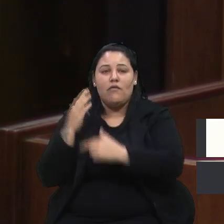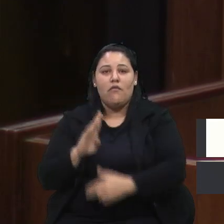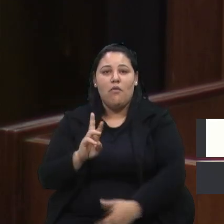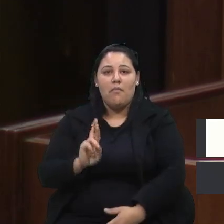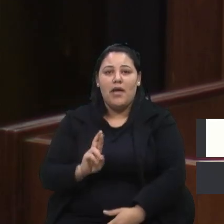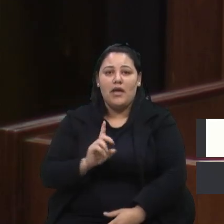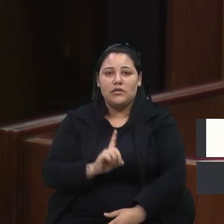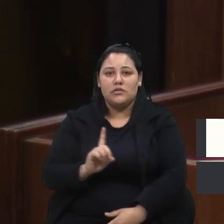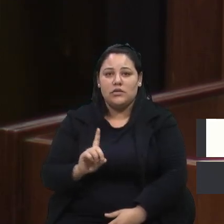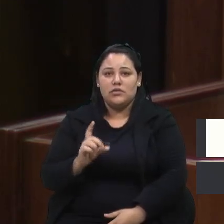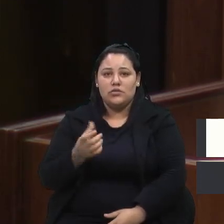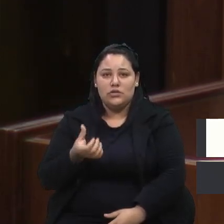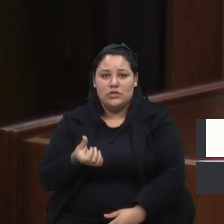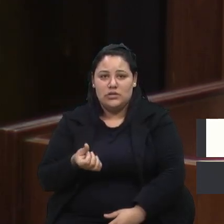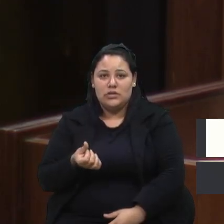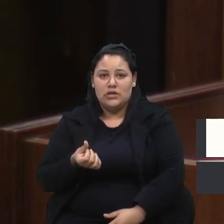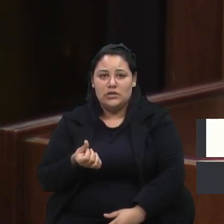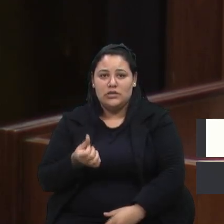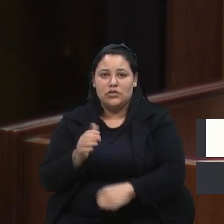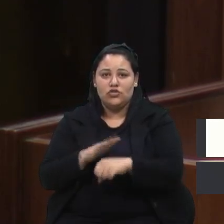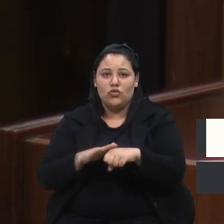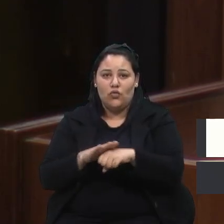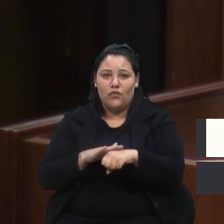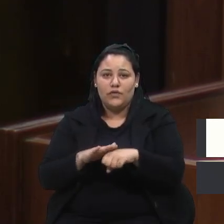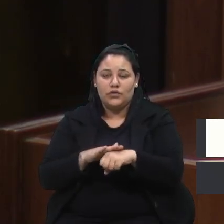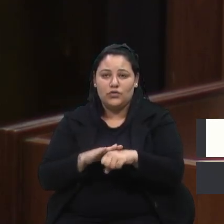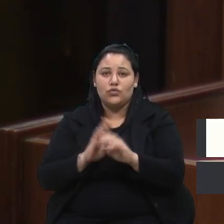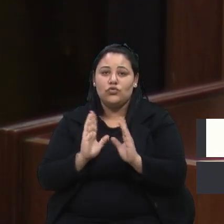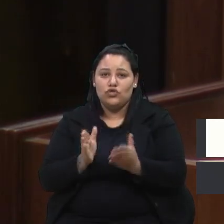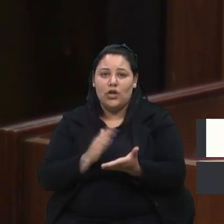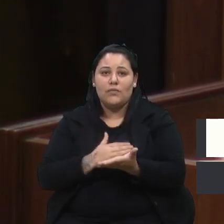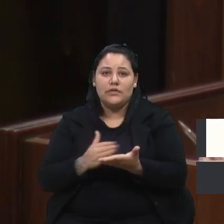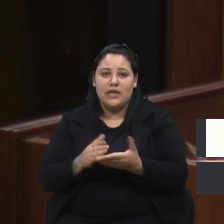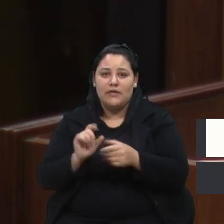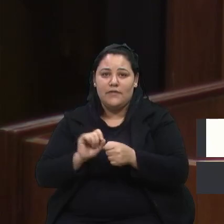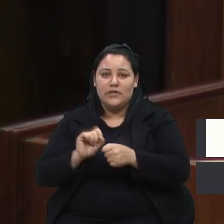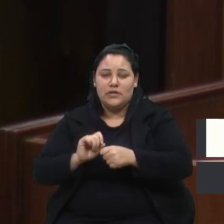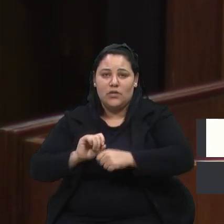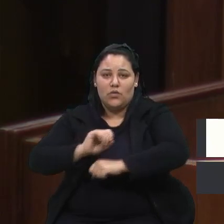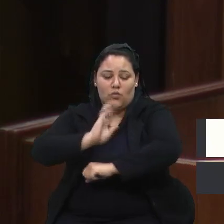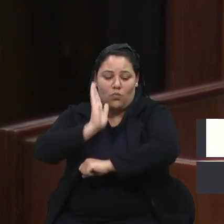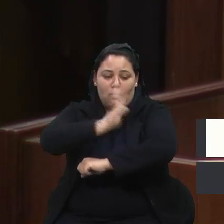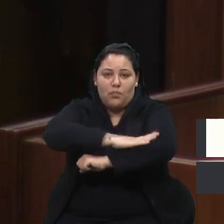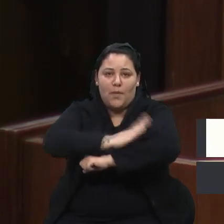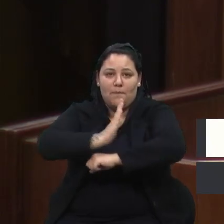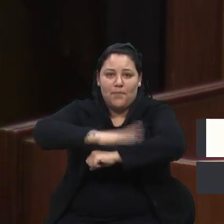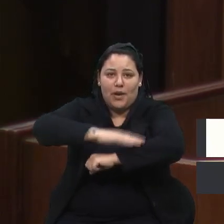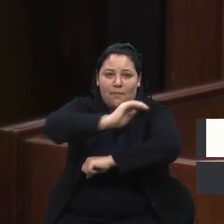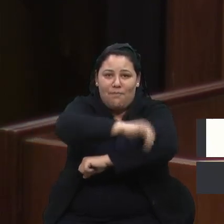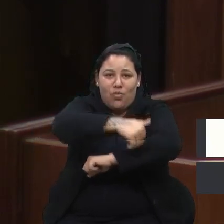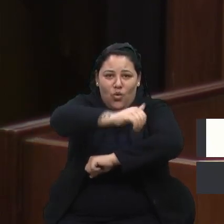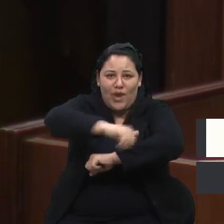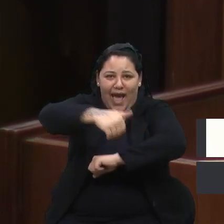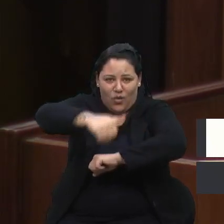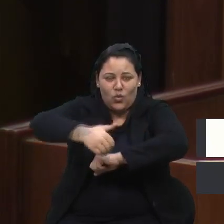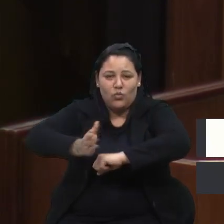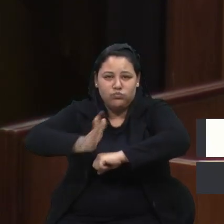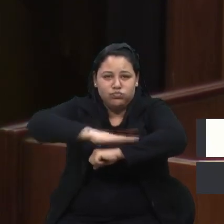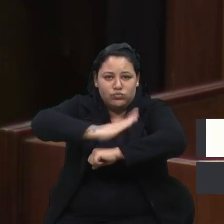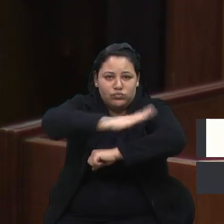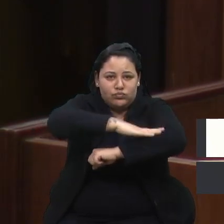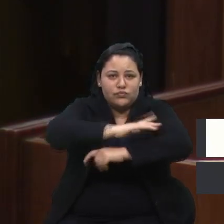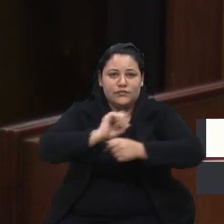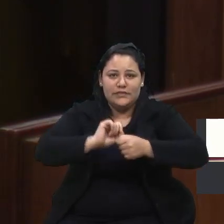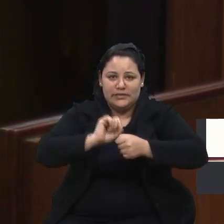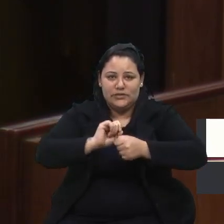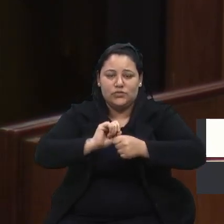DENIT e já começaram a fazer um tapa-buraco hoje pela manhã, bem cedinho, estavam fazendo um tapa-buraco. Também